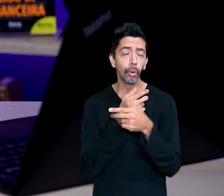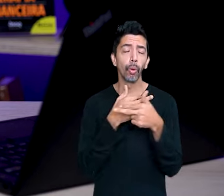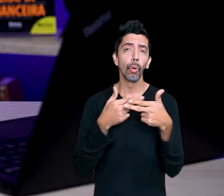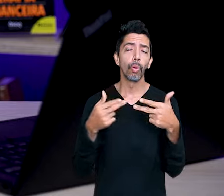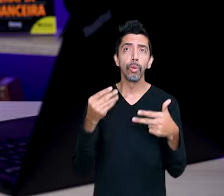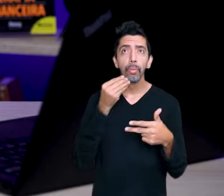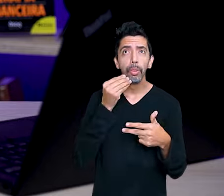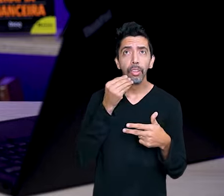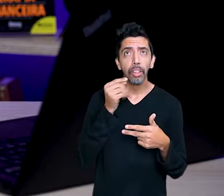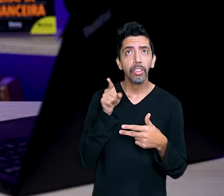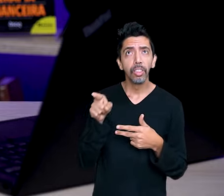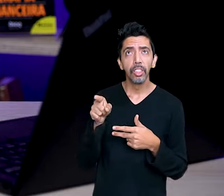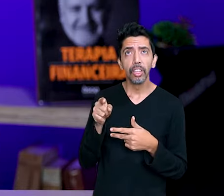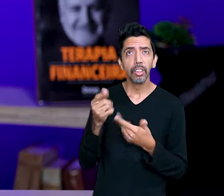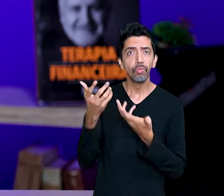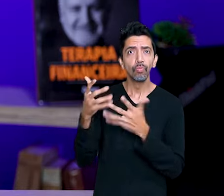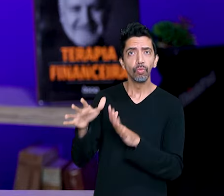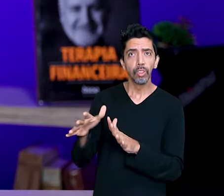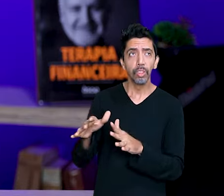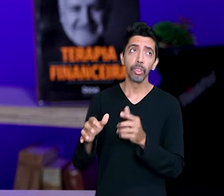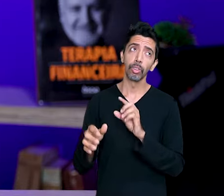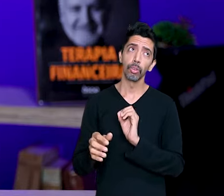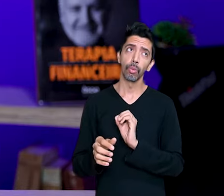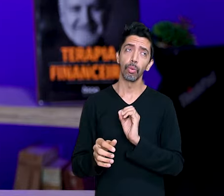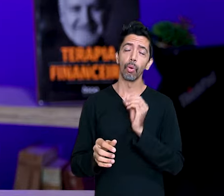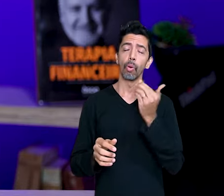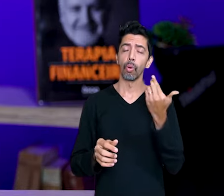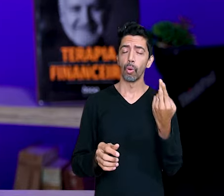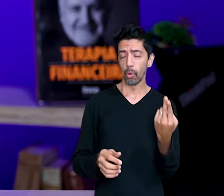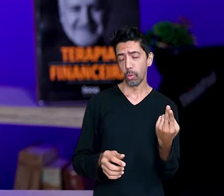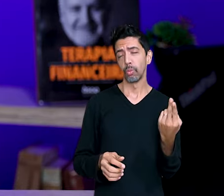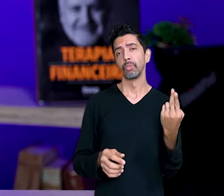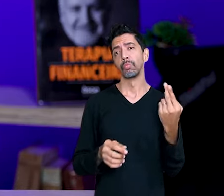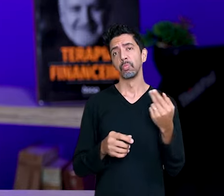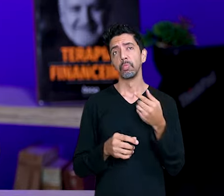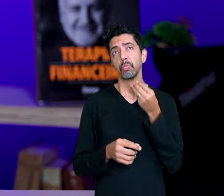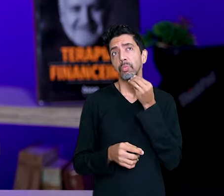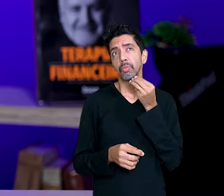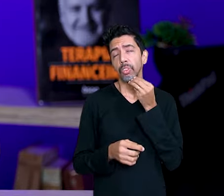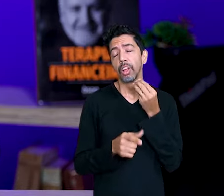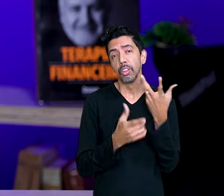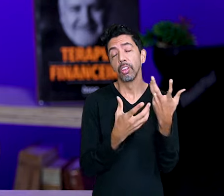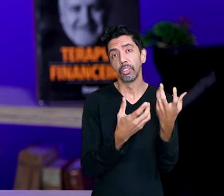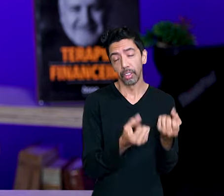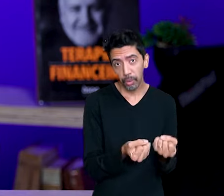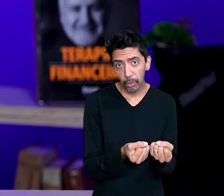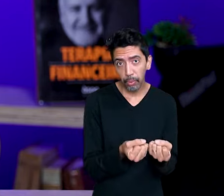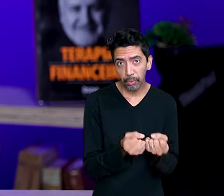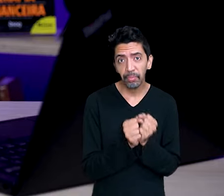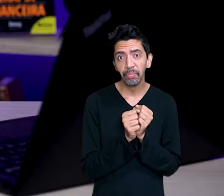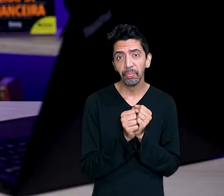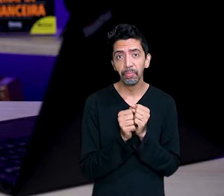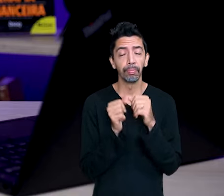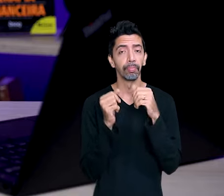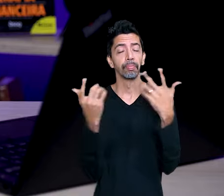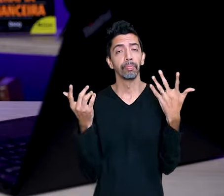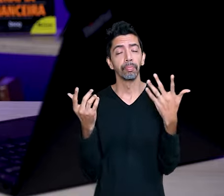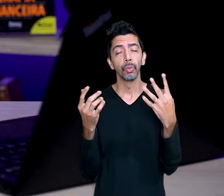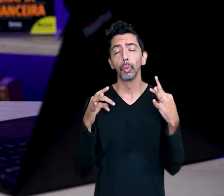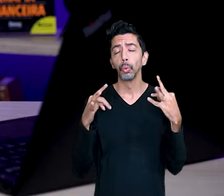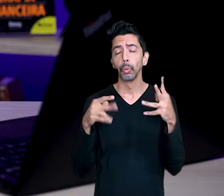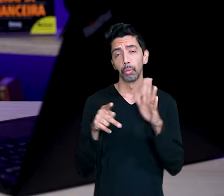que eu abracei, muitas coisas. Dificuldades, né? Tudo isso faz parte dessa história. Quando eu falo